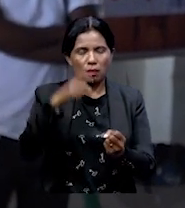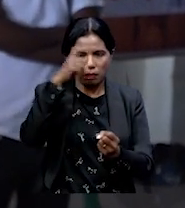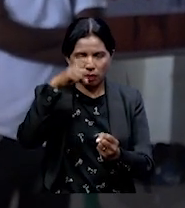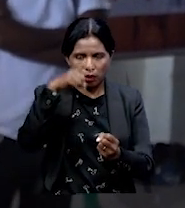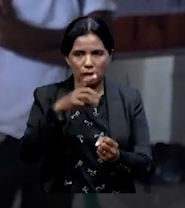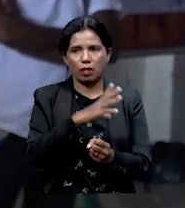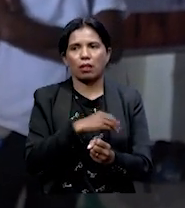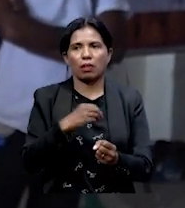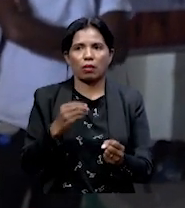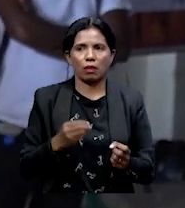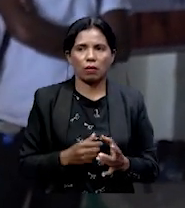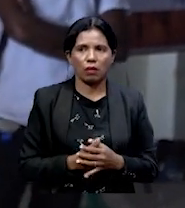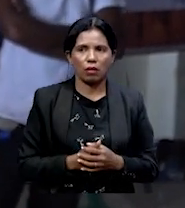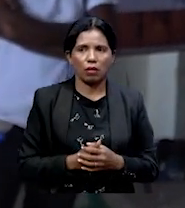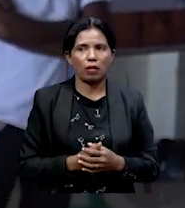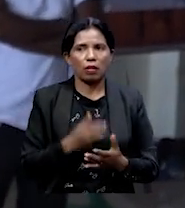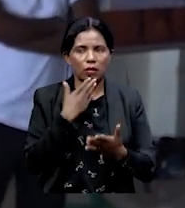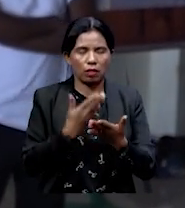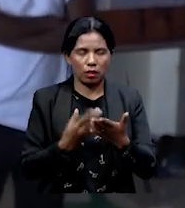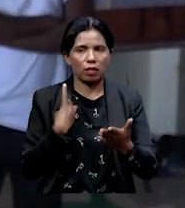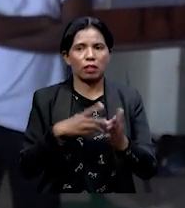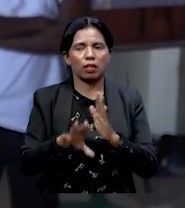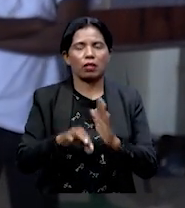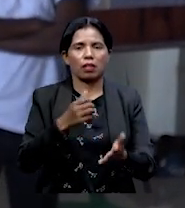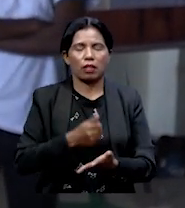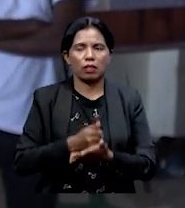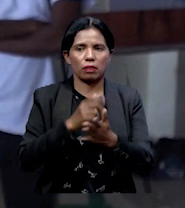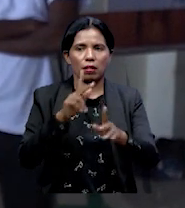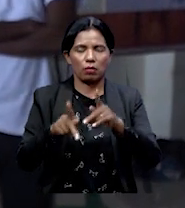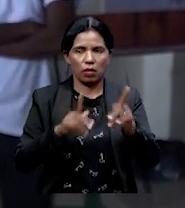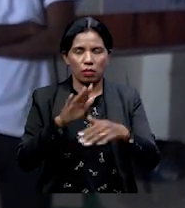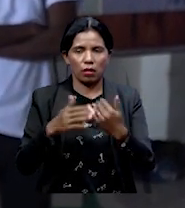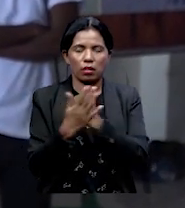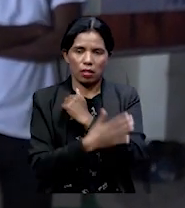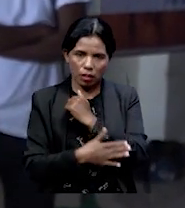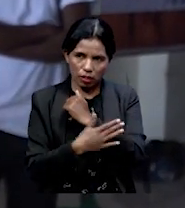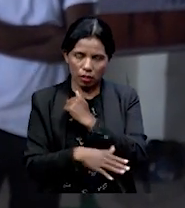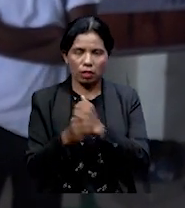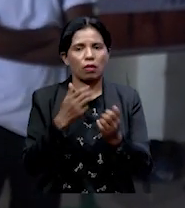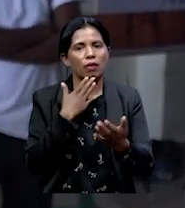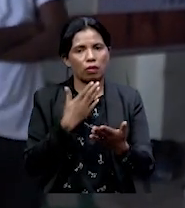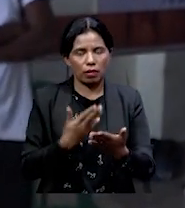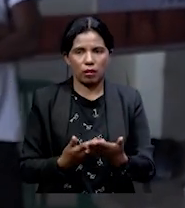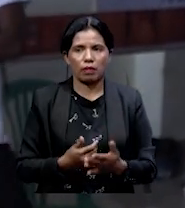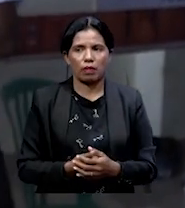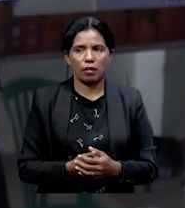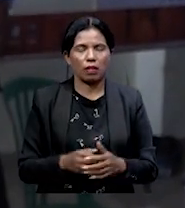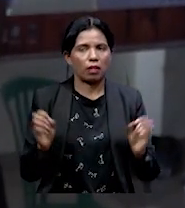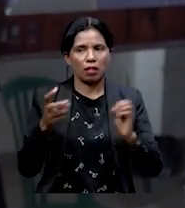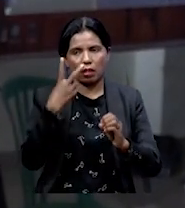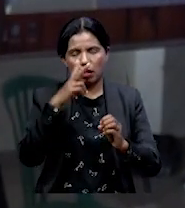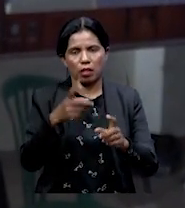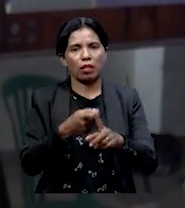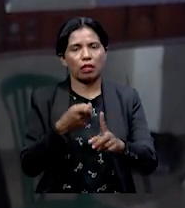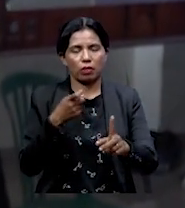ho buat nebe kita hetan, ho di serbi ita niya pobo, ita niya nasau, ho diak, lahareba niya mai